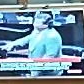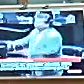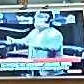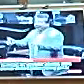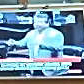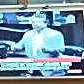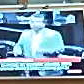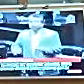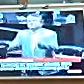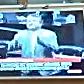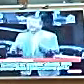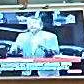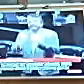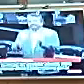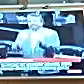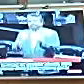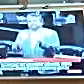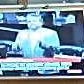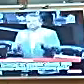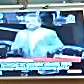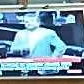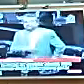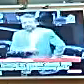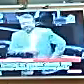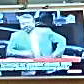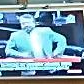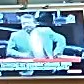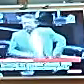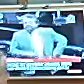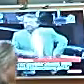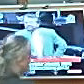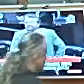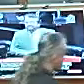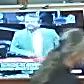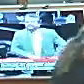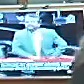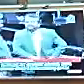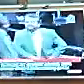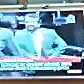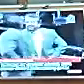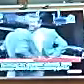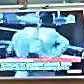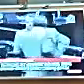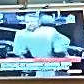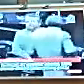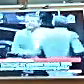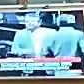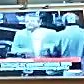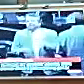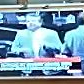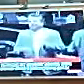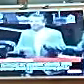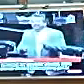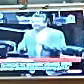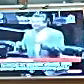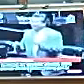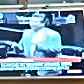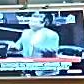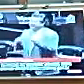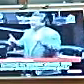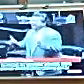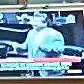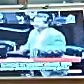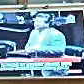estrutura direitos deveres prerrogativas garantias é isso que trata a lei orgânica então eu peço